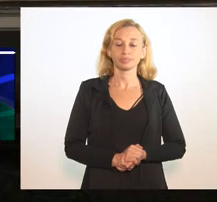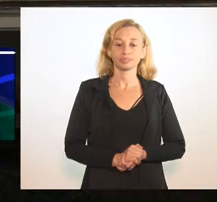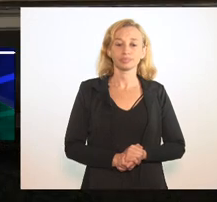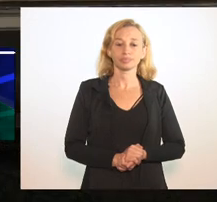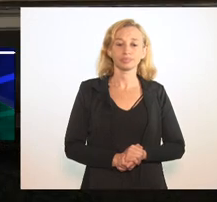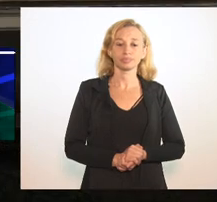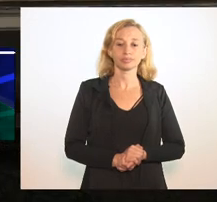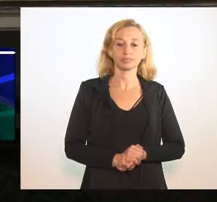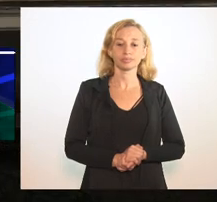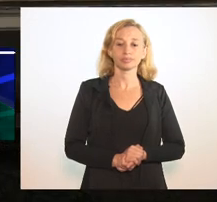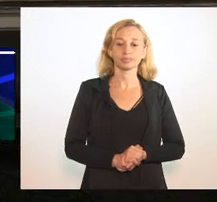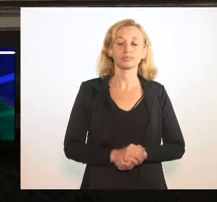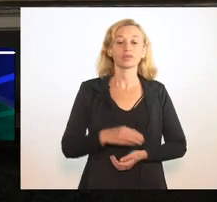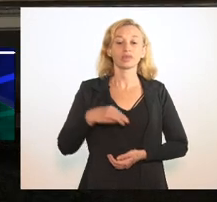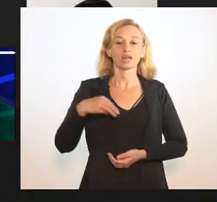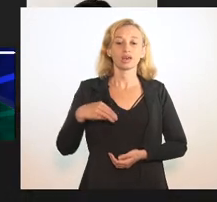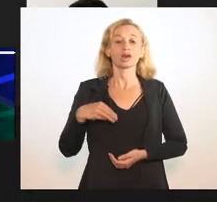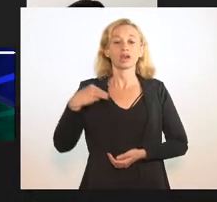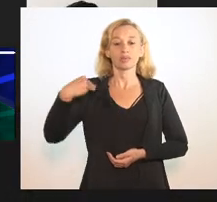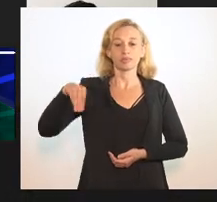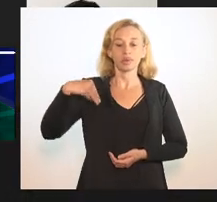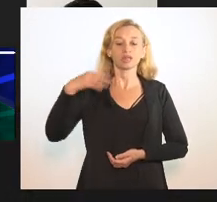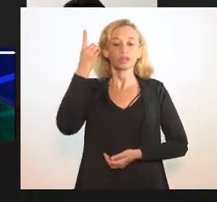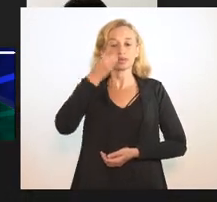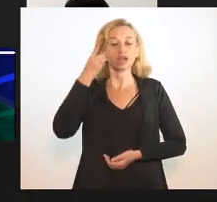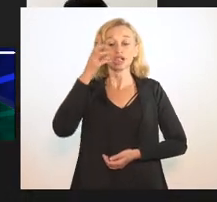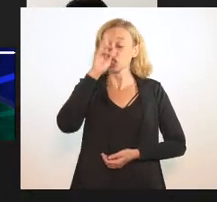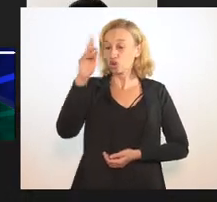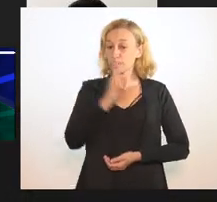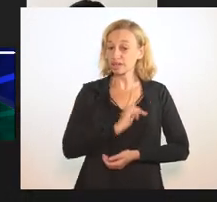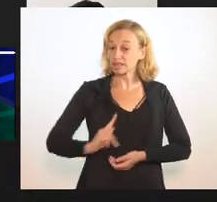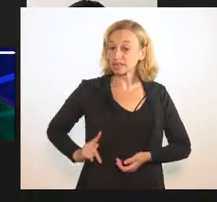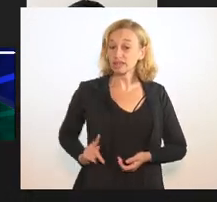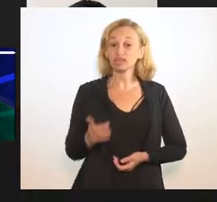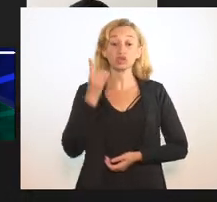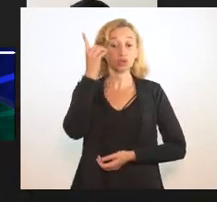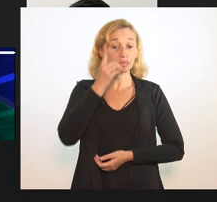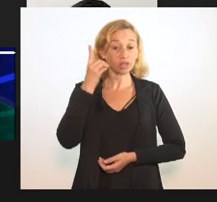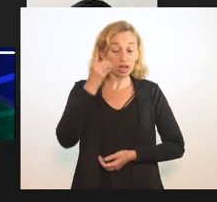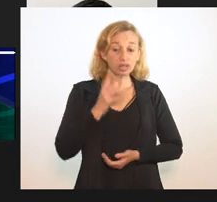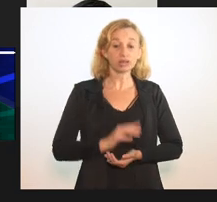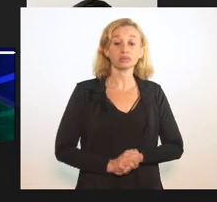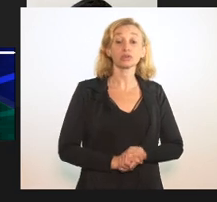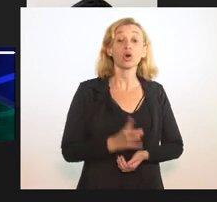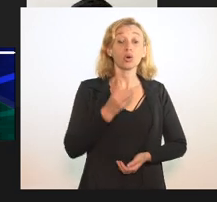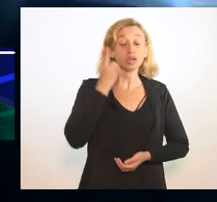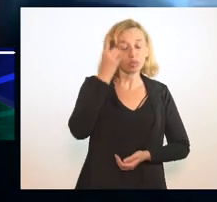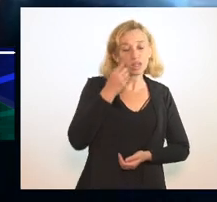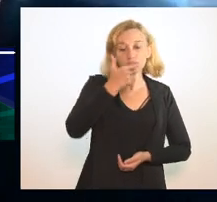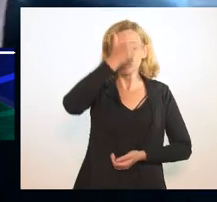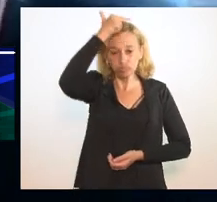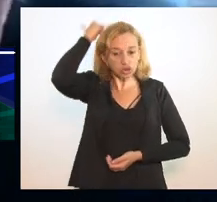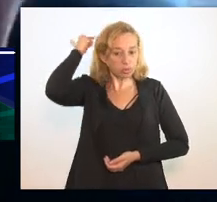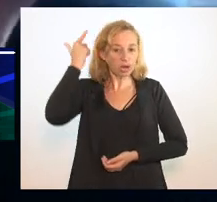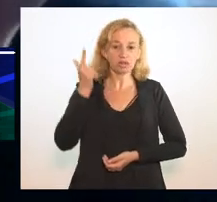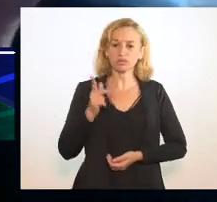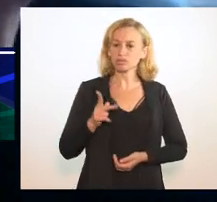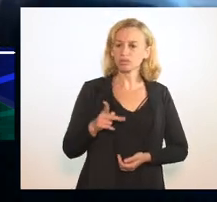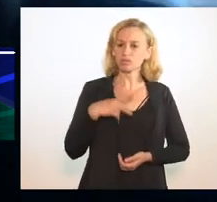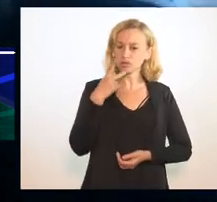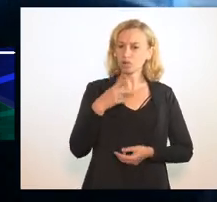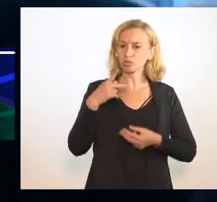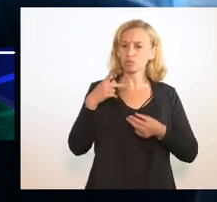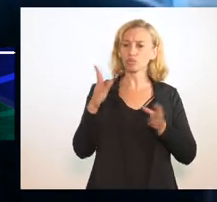Deputado Domingos. Senhor presidente, senhores deputados, o deputado Luiz Paulo fez um